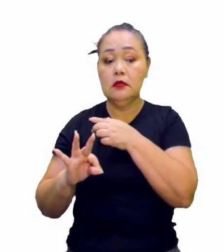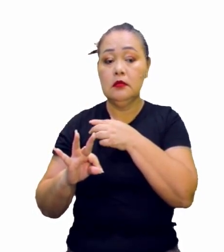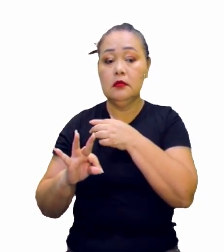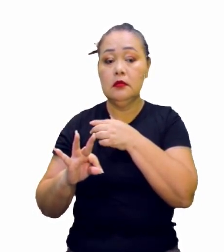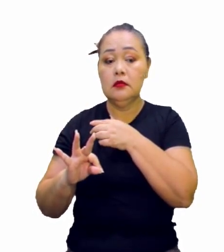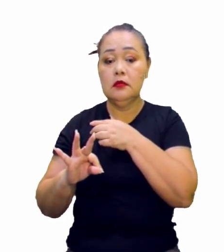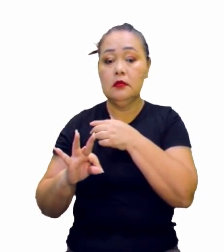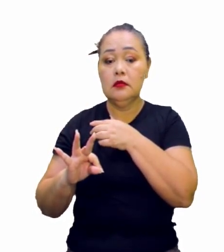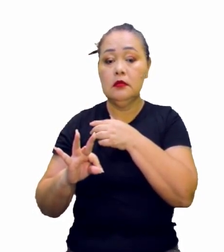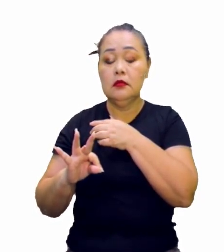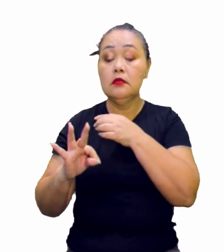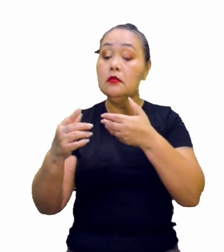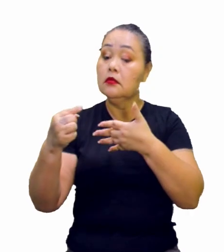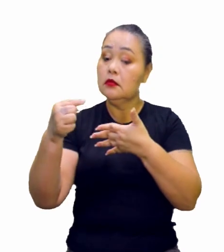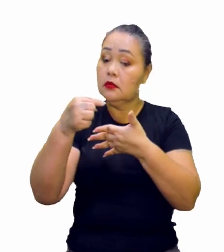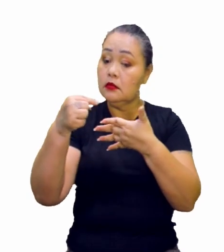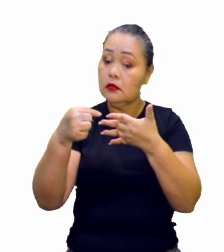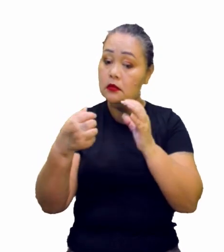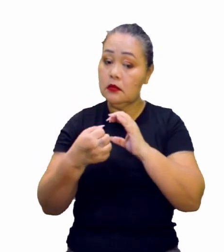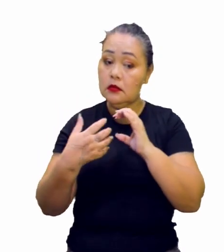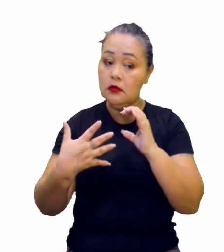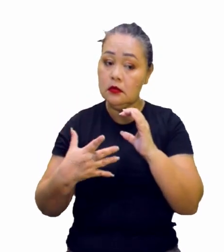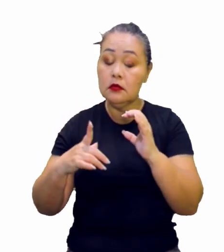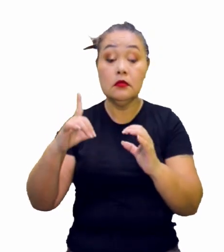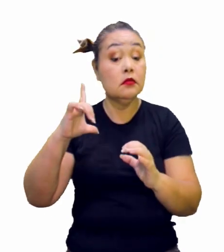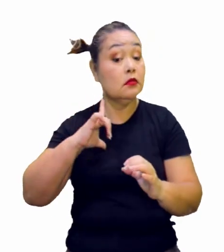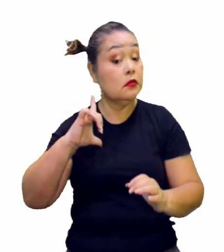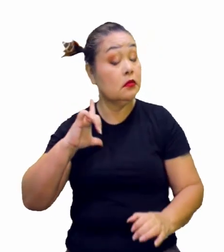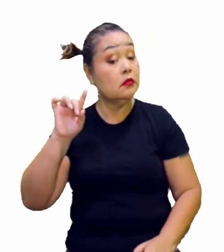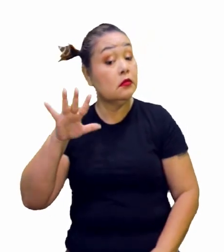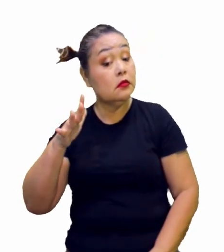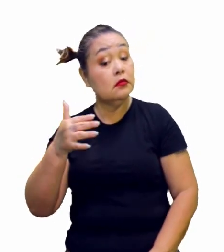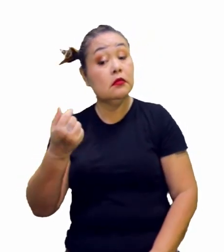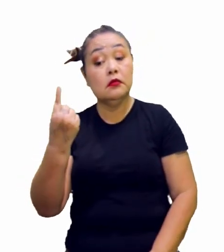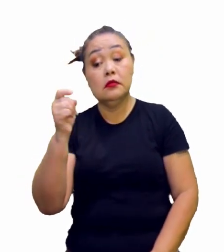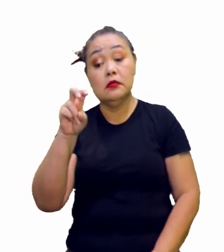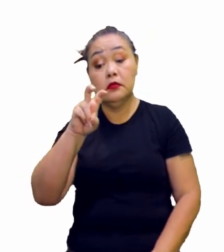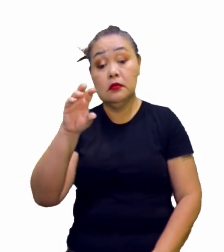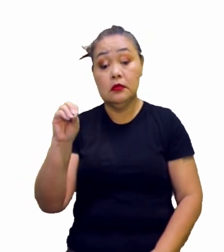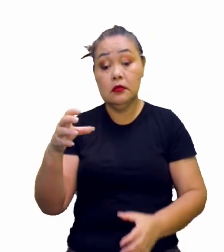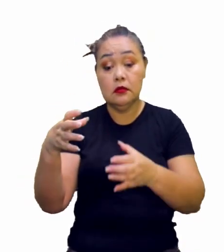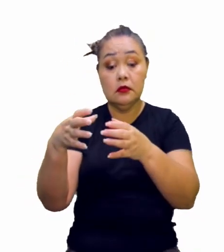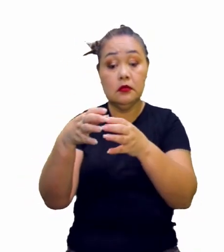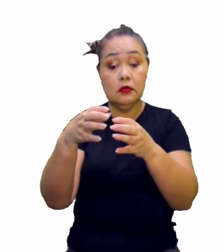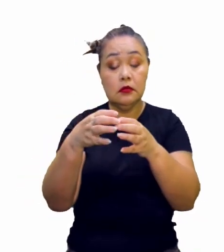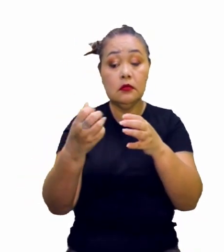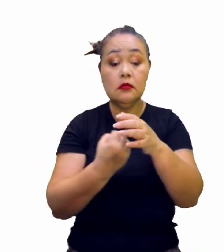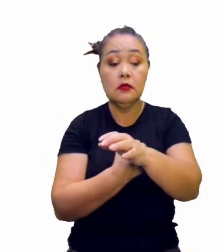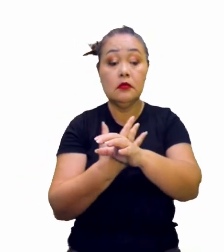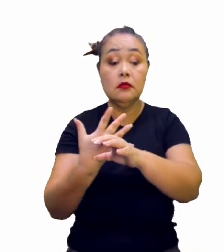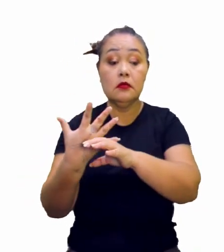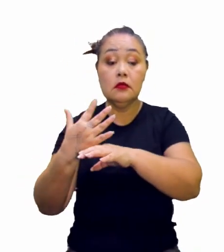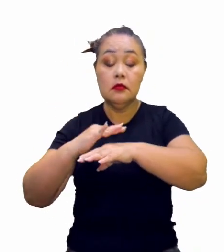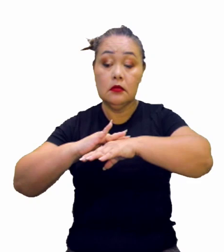quais são as suas características, professor? Ter pelo menos 1.500 espécies de plantas vasculares